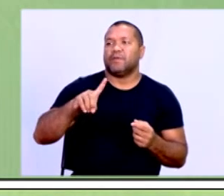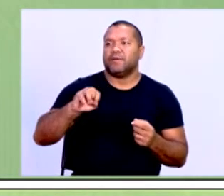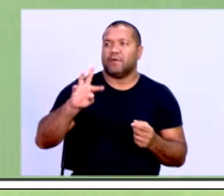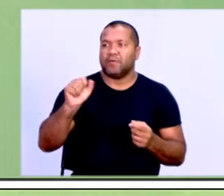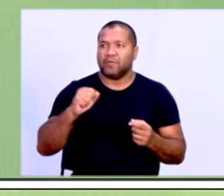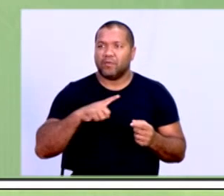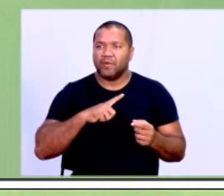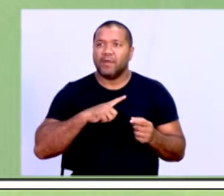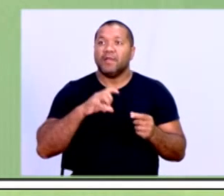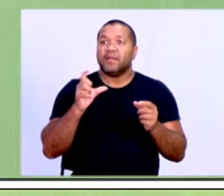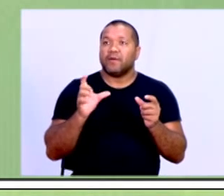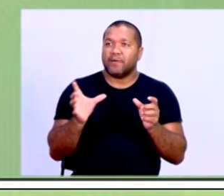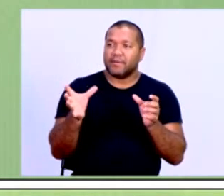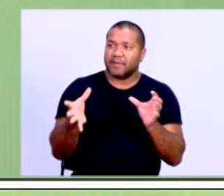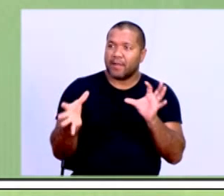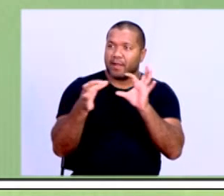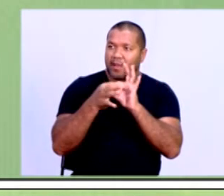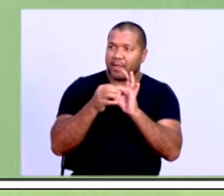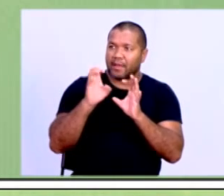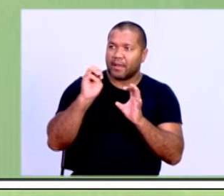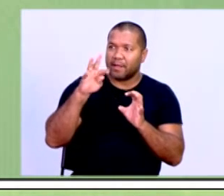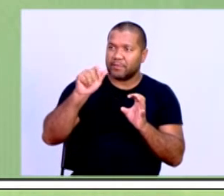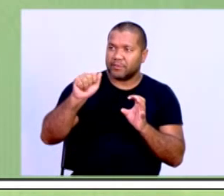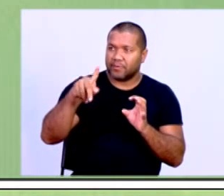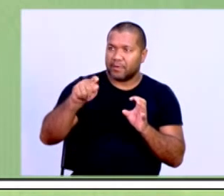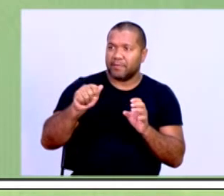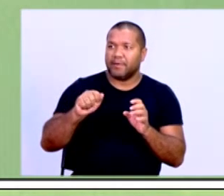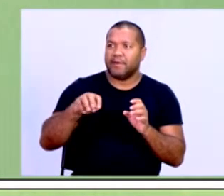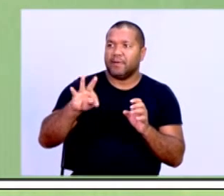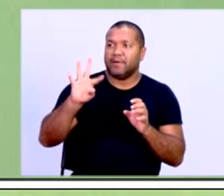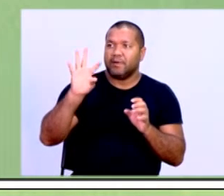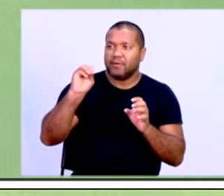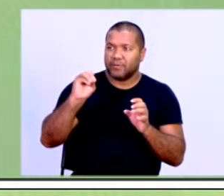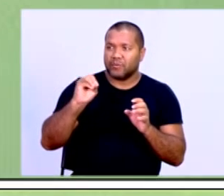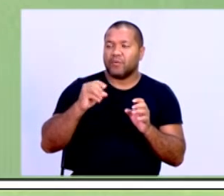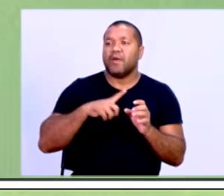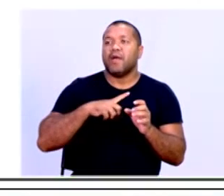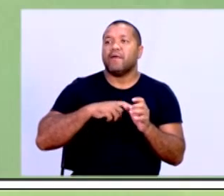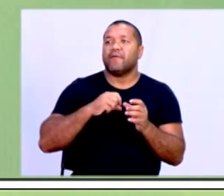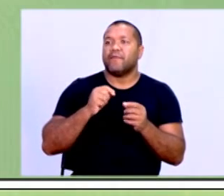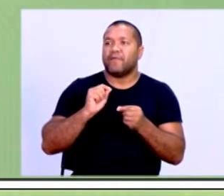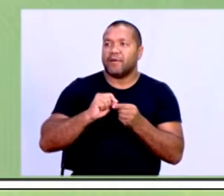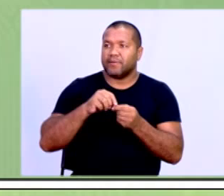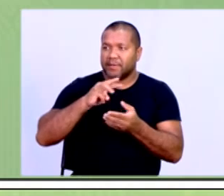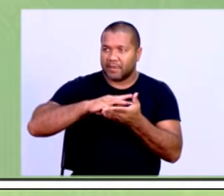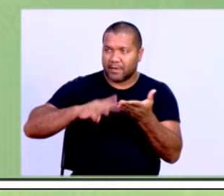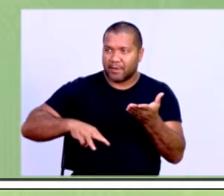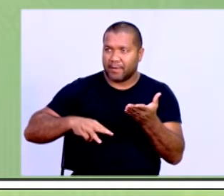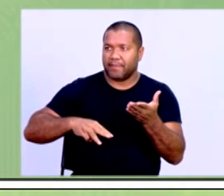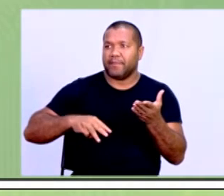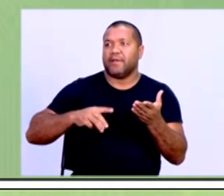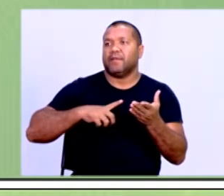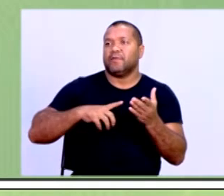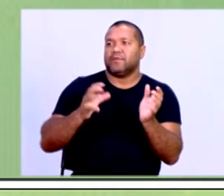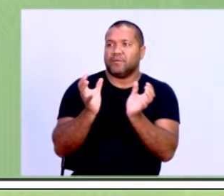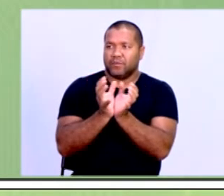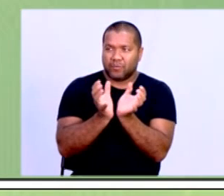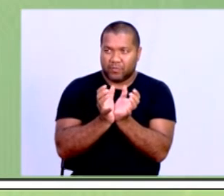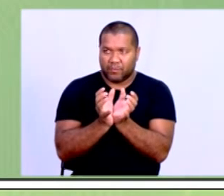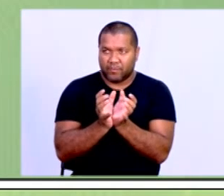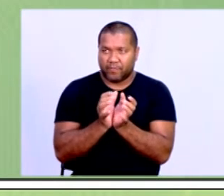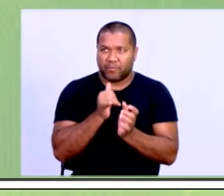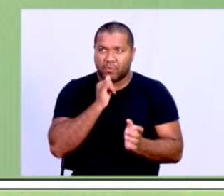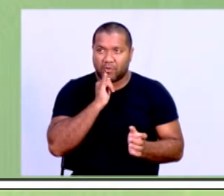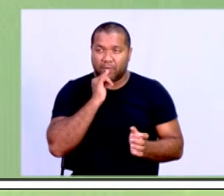aos atributos e métodos de uma classe. Vamos ver no nosso exemplo como ele funciona. Então,